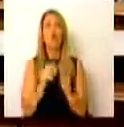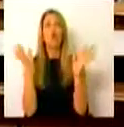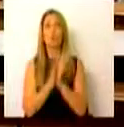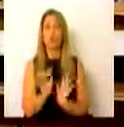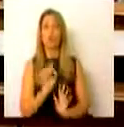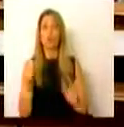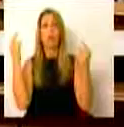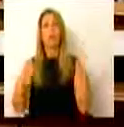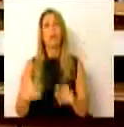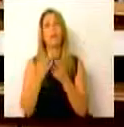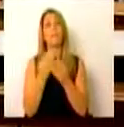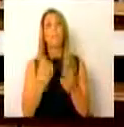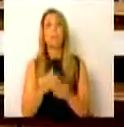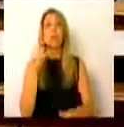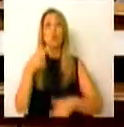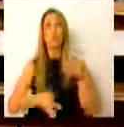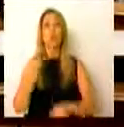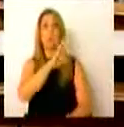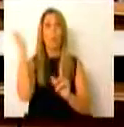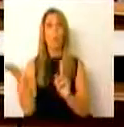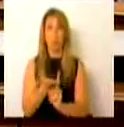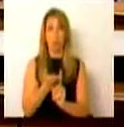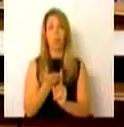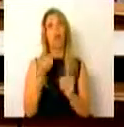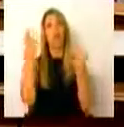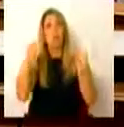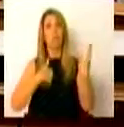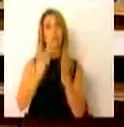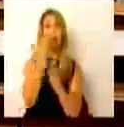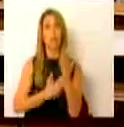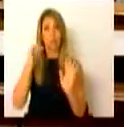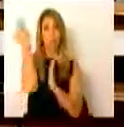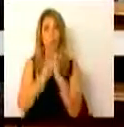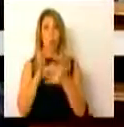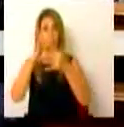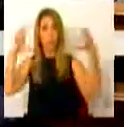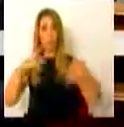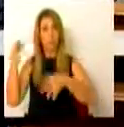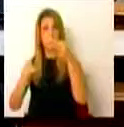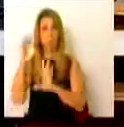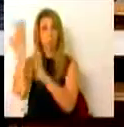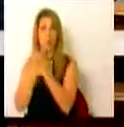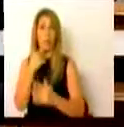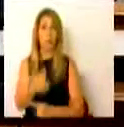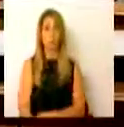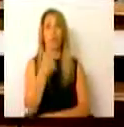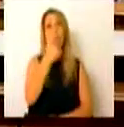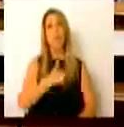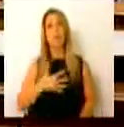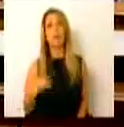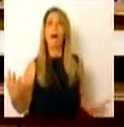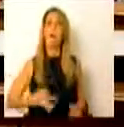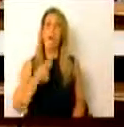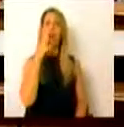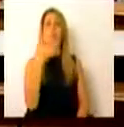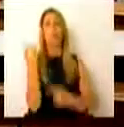não há inversão do ânus da prova e que está protegido aquilo que constava das declarações de inconstitucionalidade proferidas pelo Tribunal Constitucional. Uma entidade, de facto, referiu